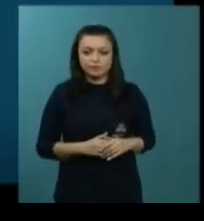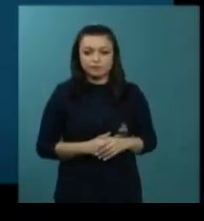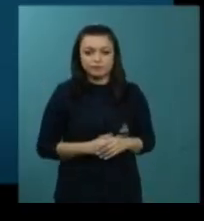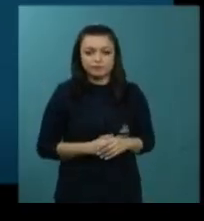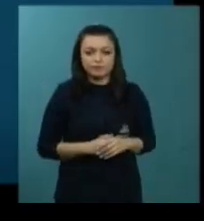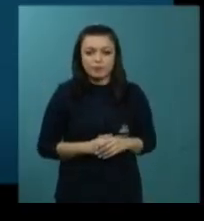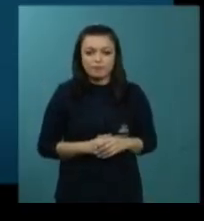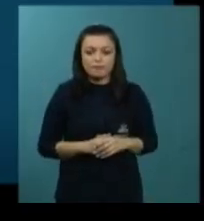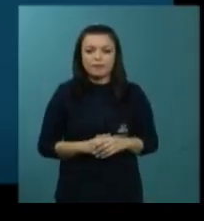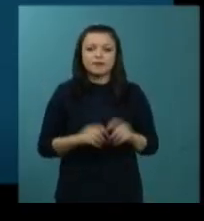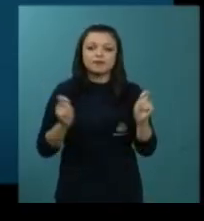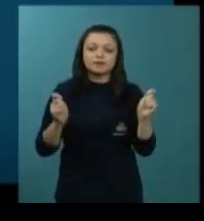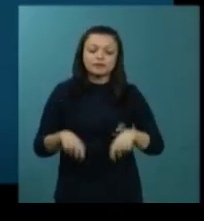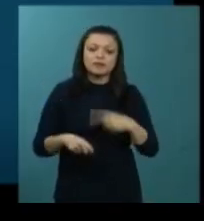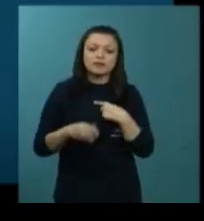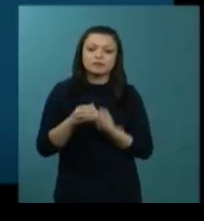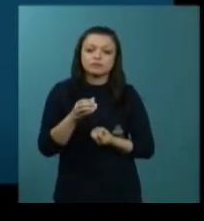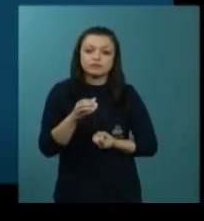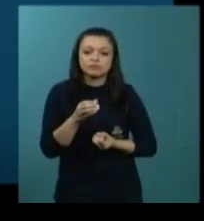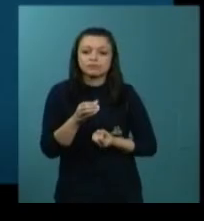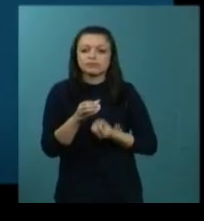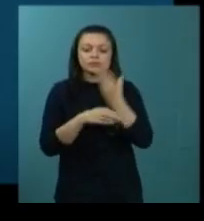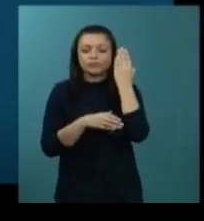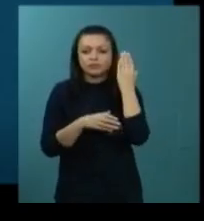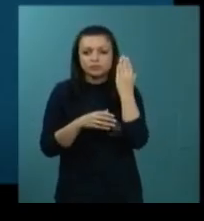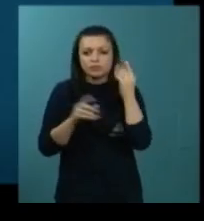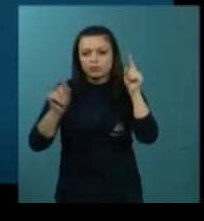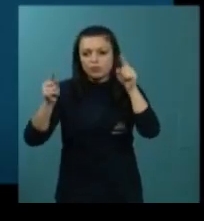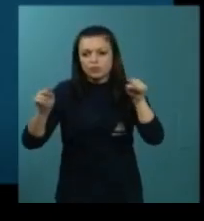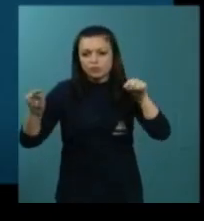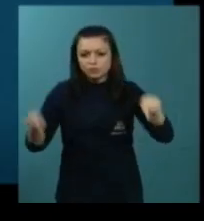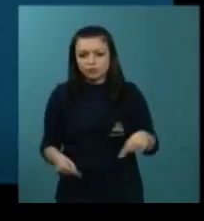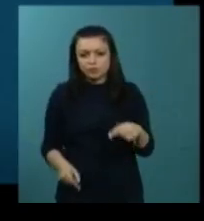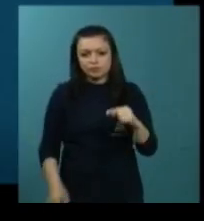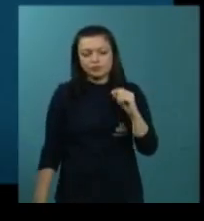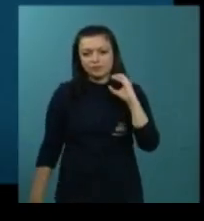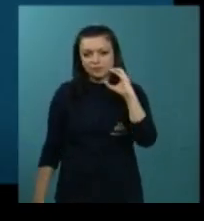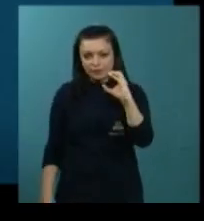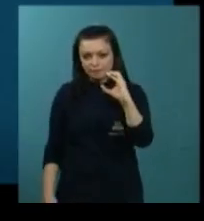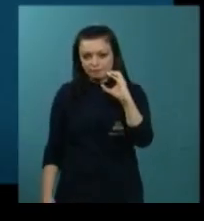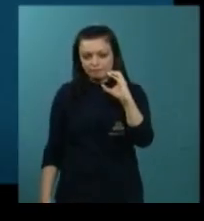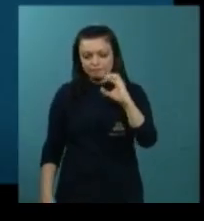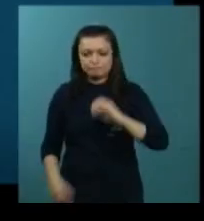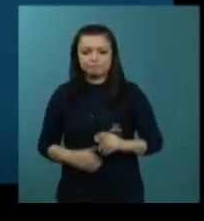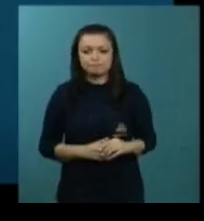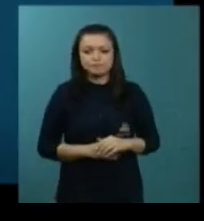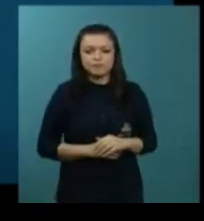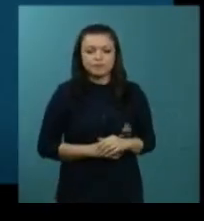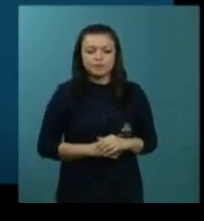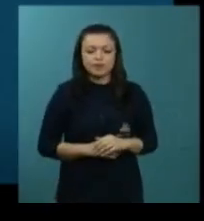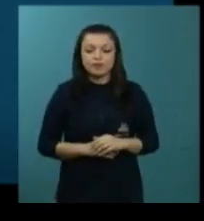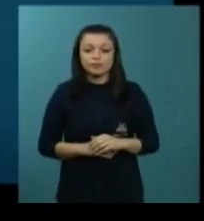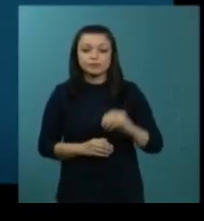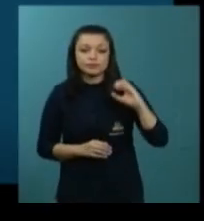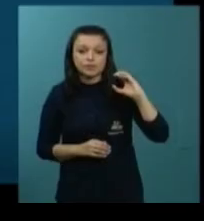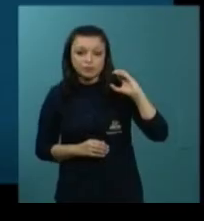vamos criar um conjunto C. Um conjunto C